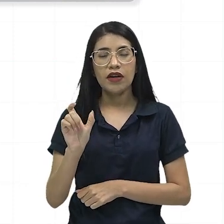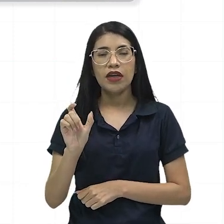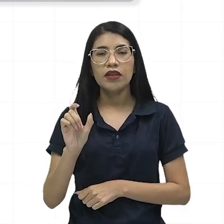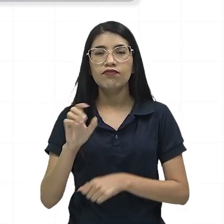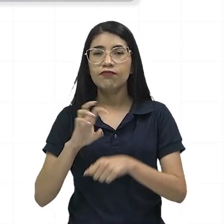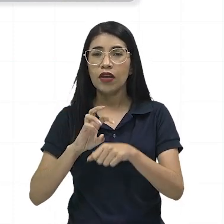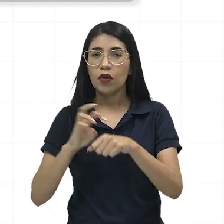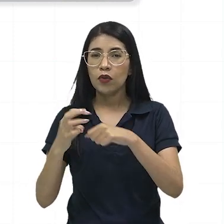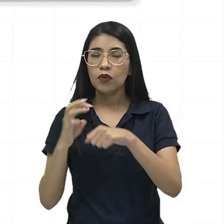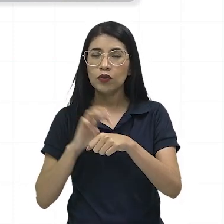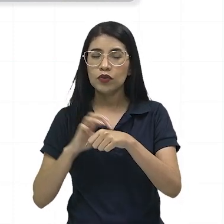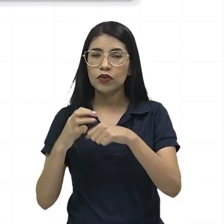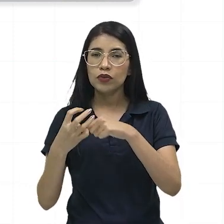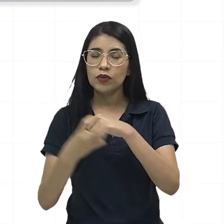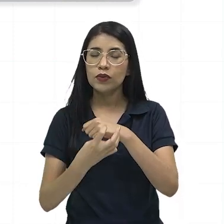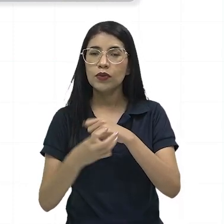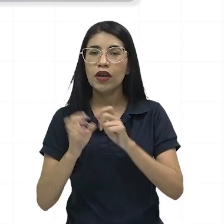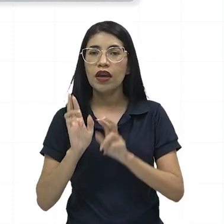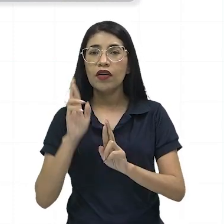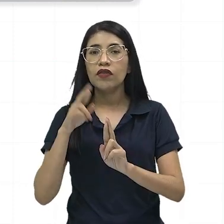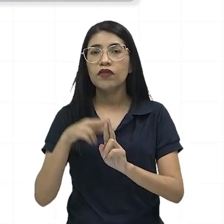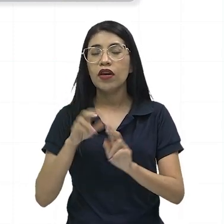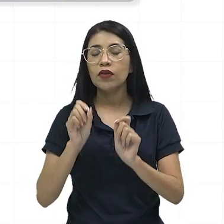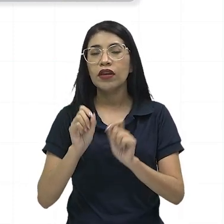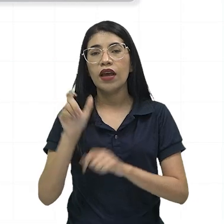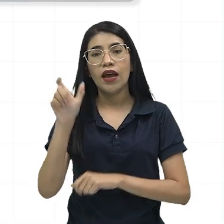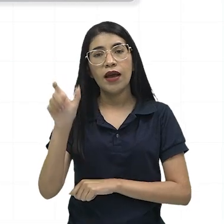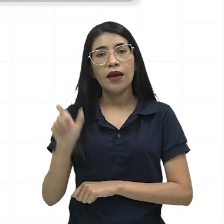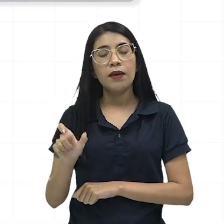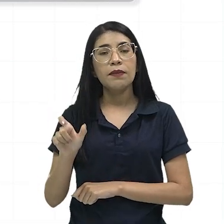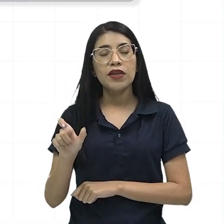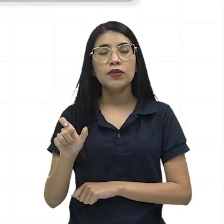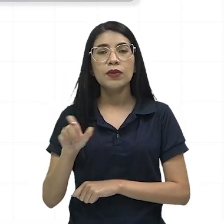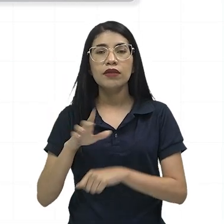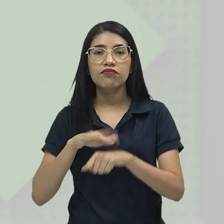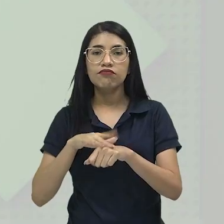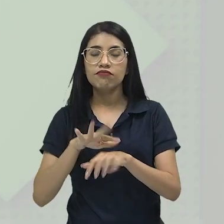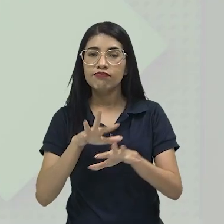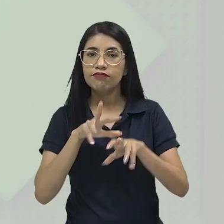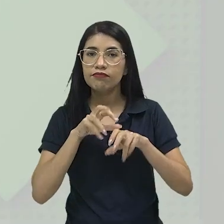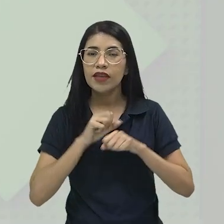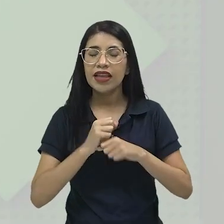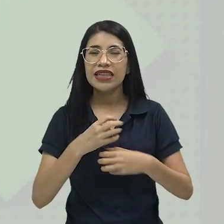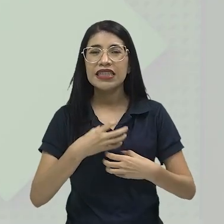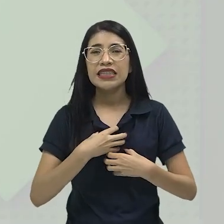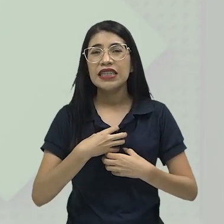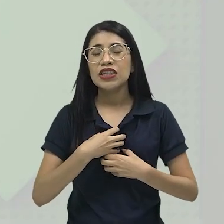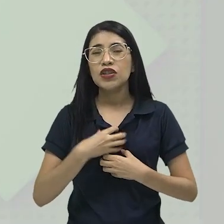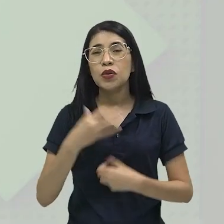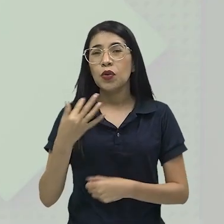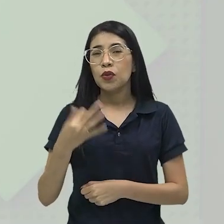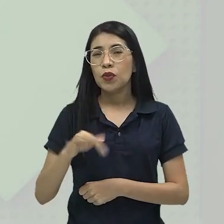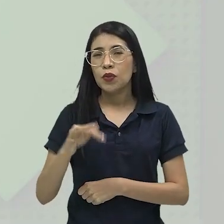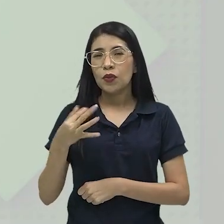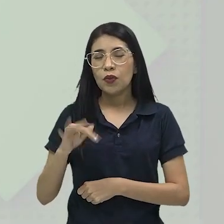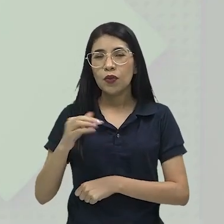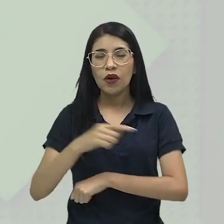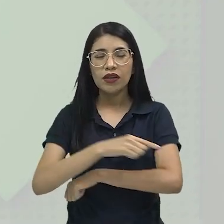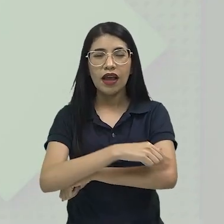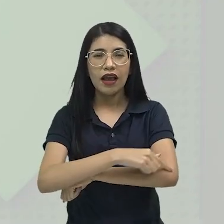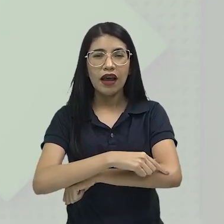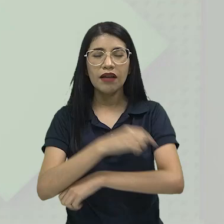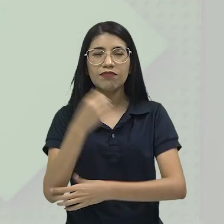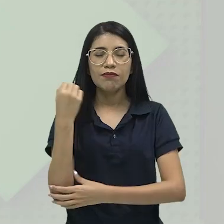faz referência ali à pessoa que está com essa doença, ela sente muitas dores articulares e muitas